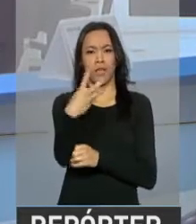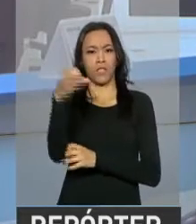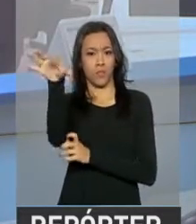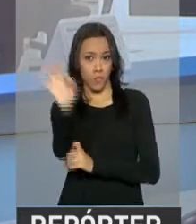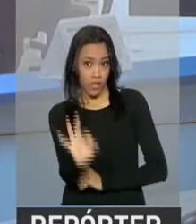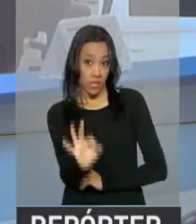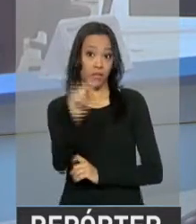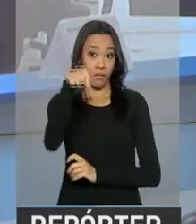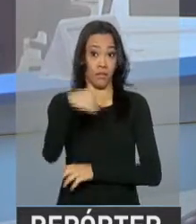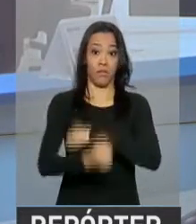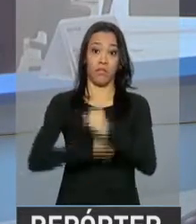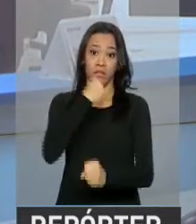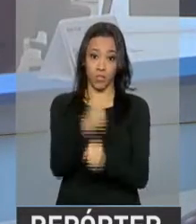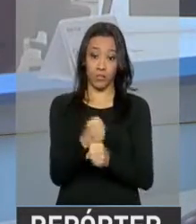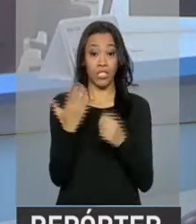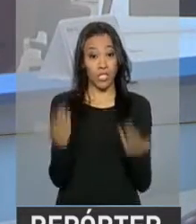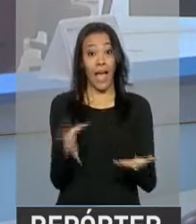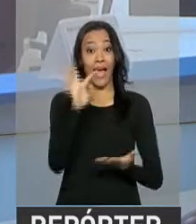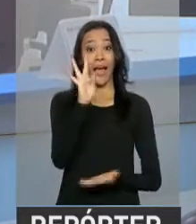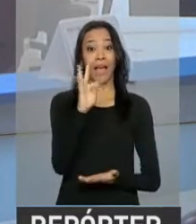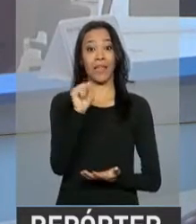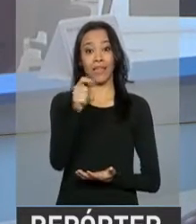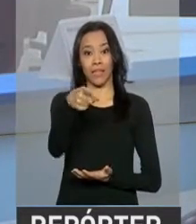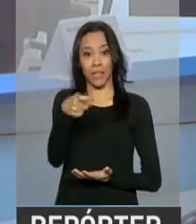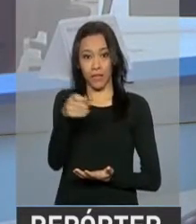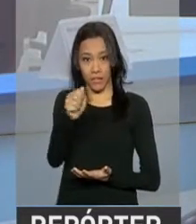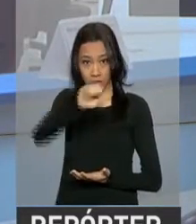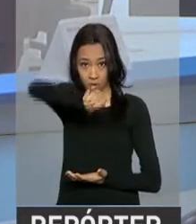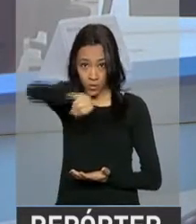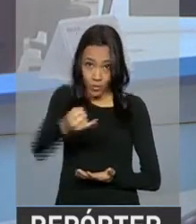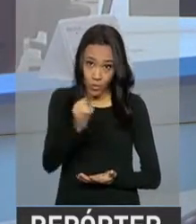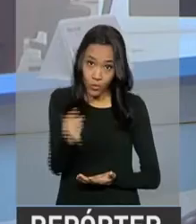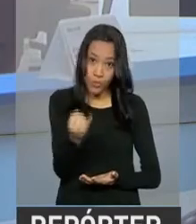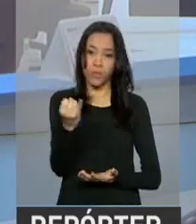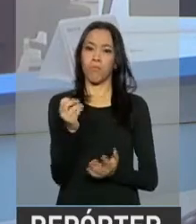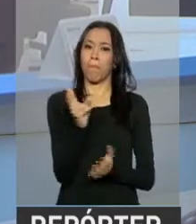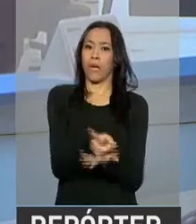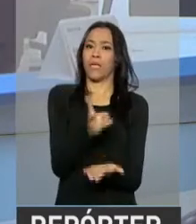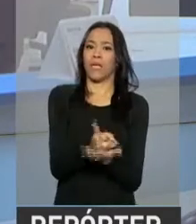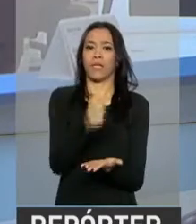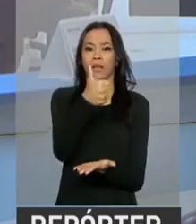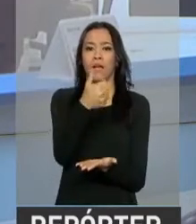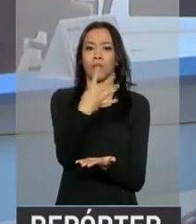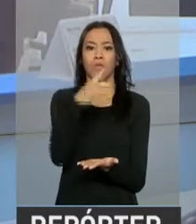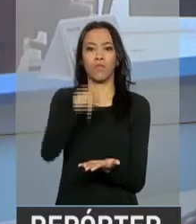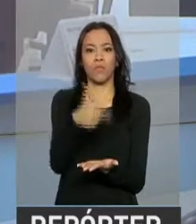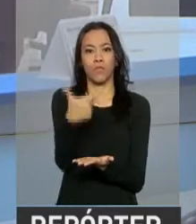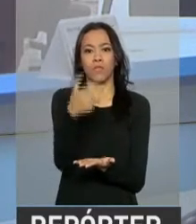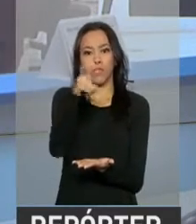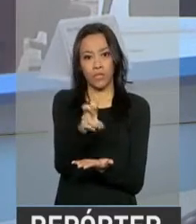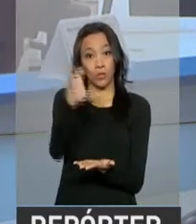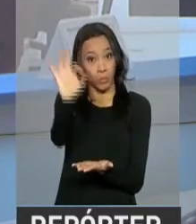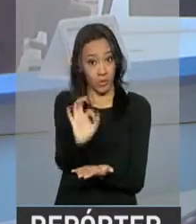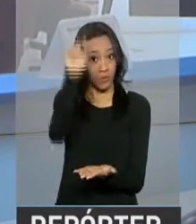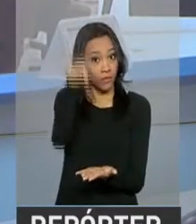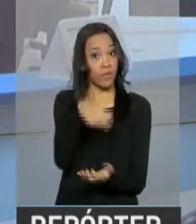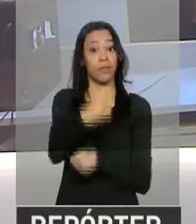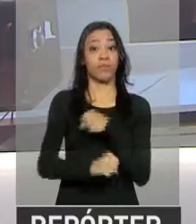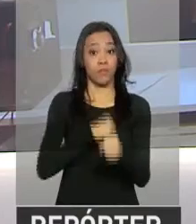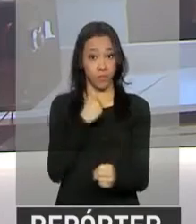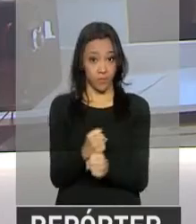por cento neste ano já a taxa de juros deve se manter em 14,25 por cento neste